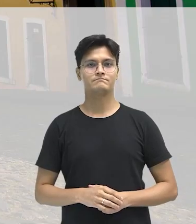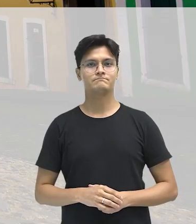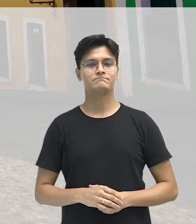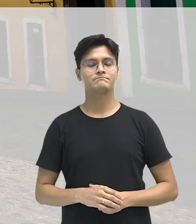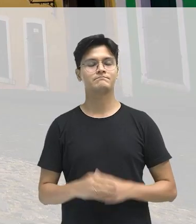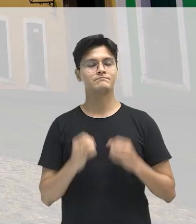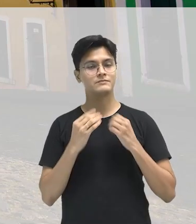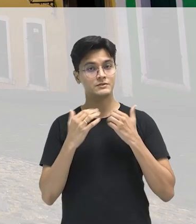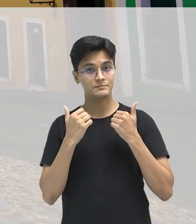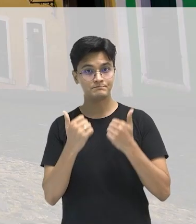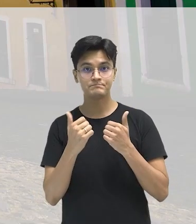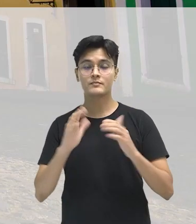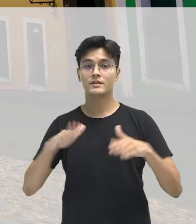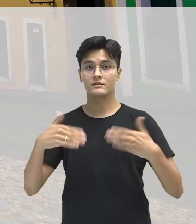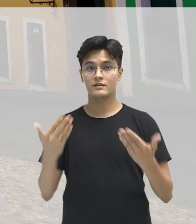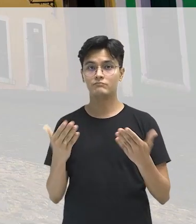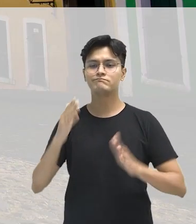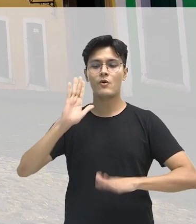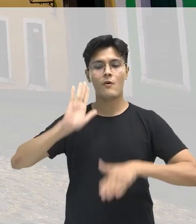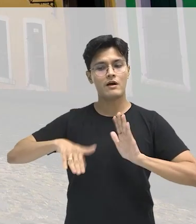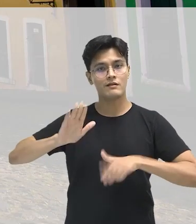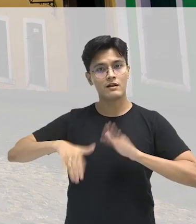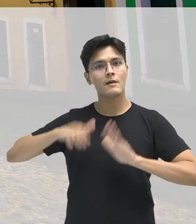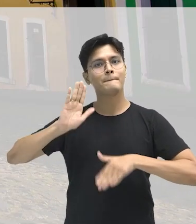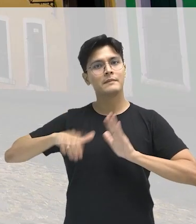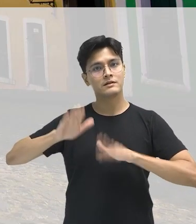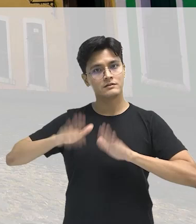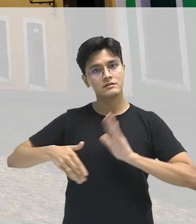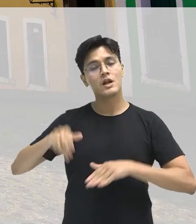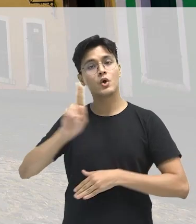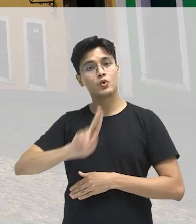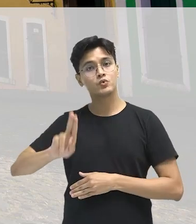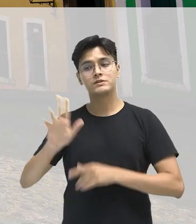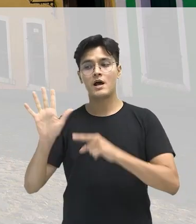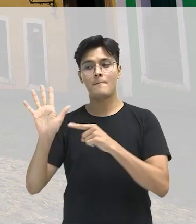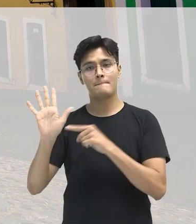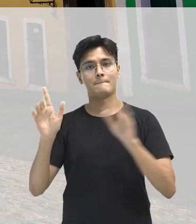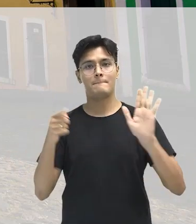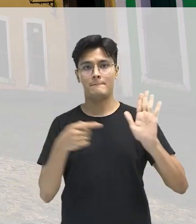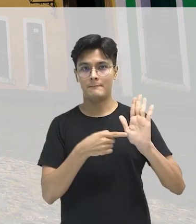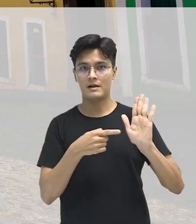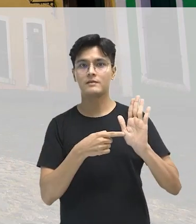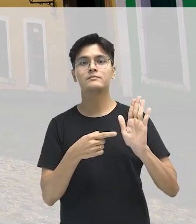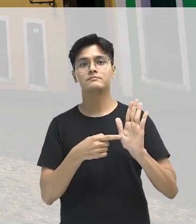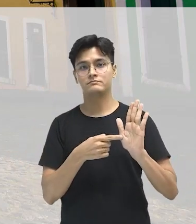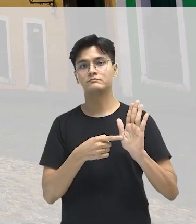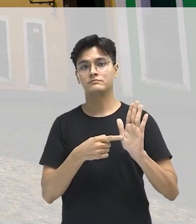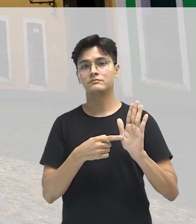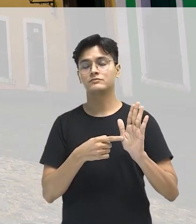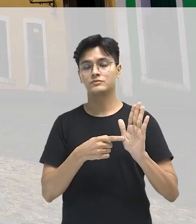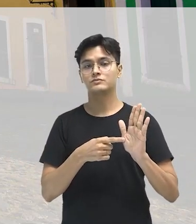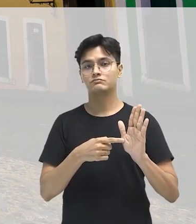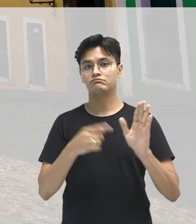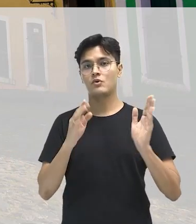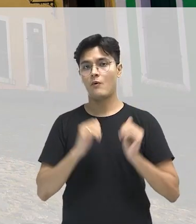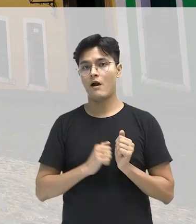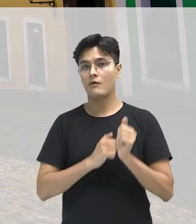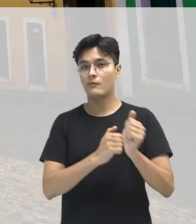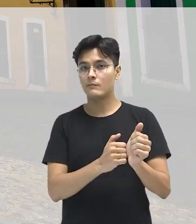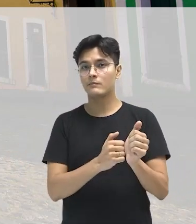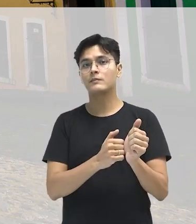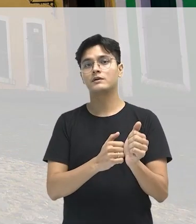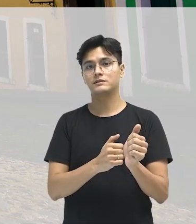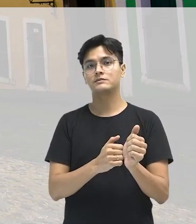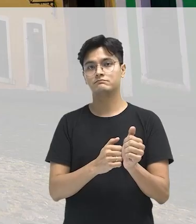Muito bem! O atabaque é tocado só com as mãos e acompanha o berimbau